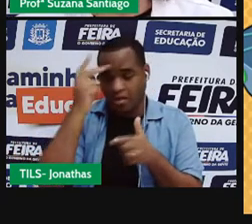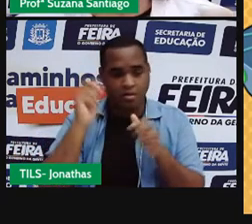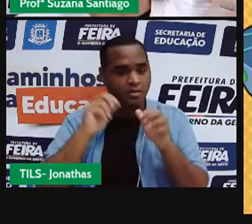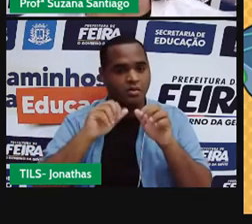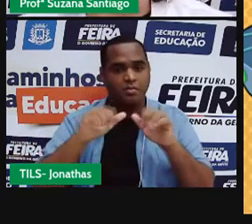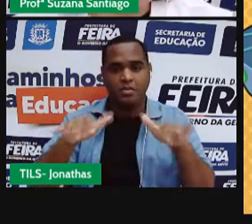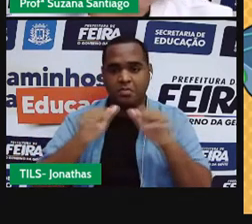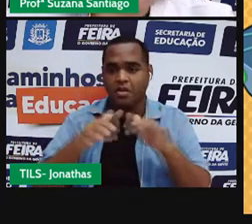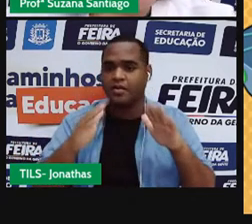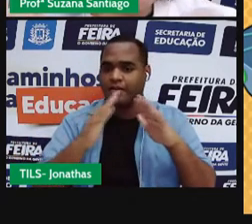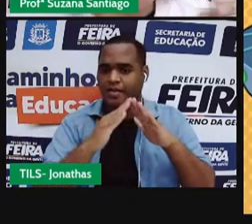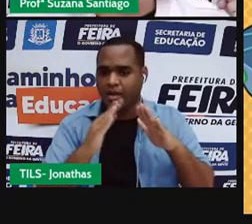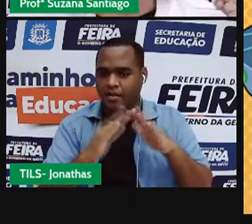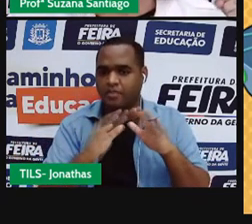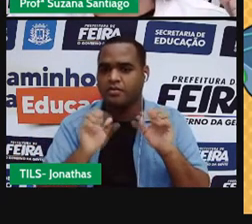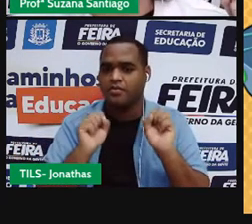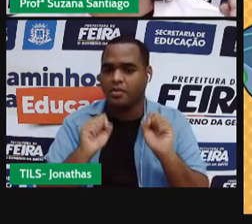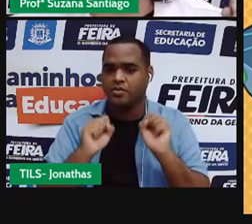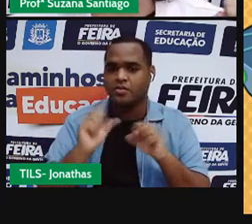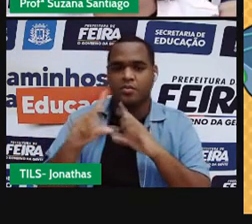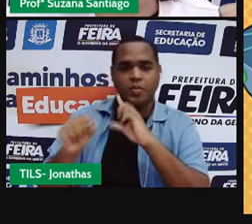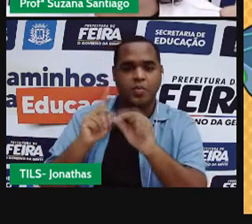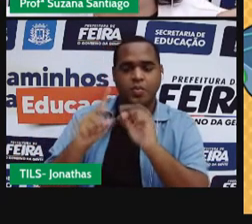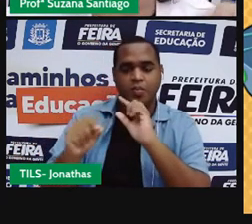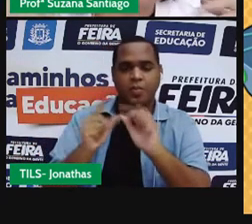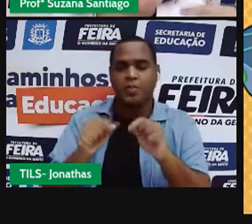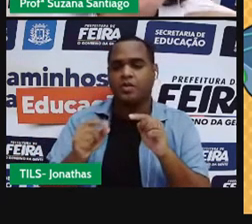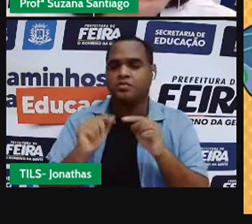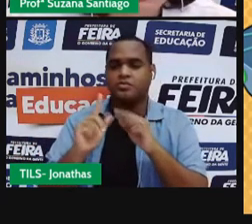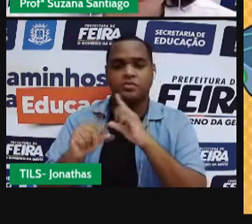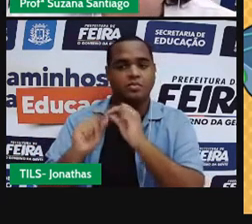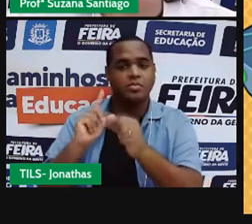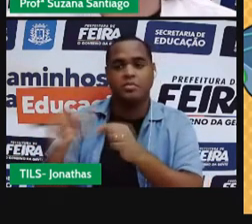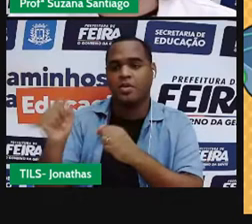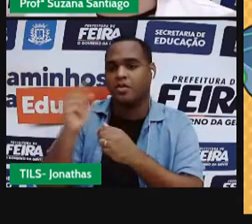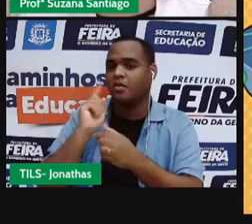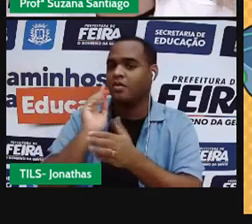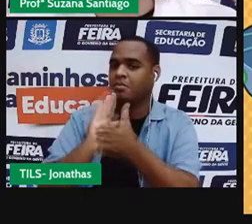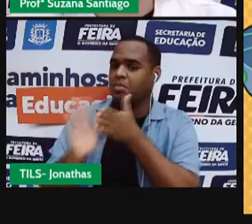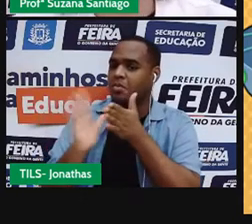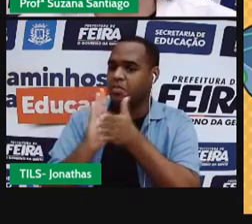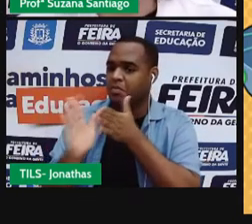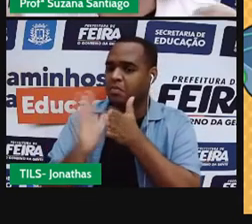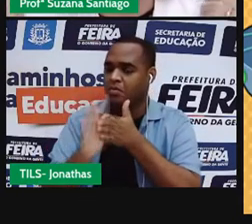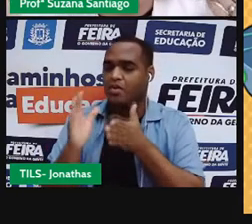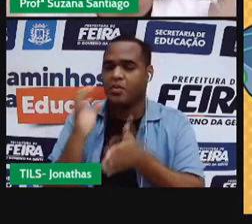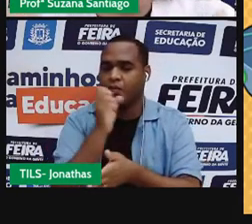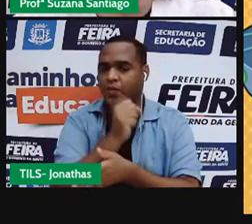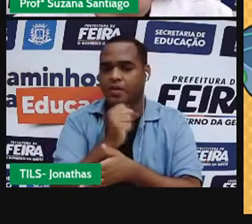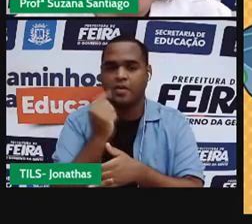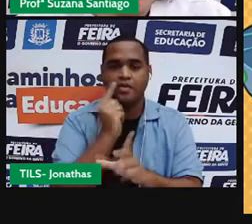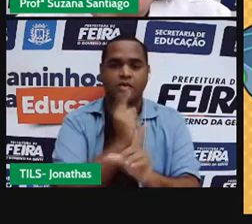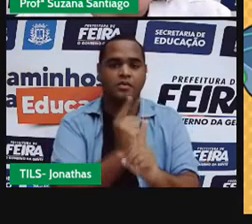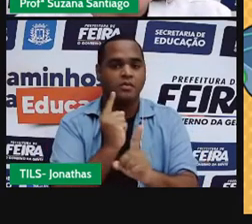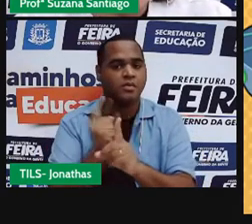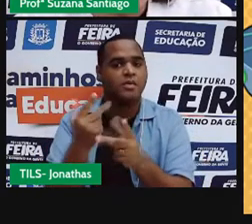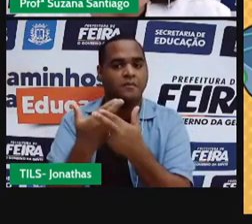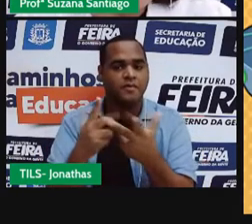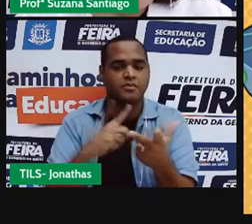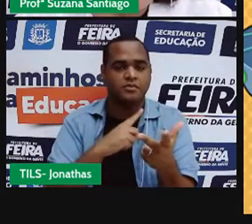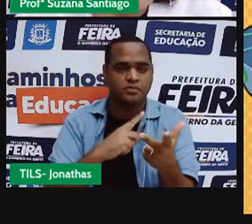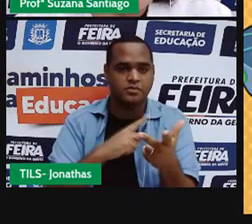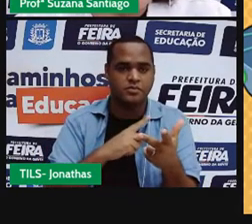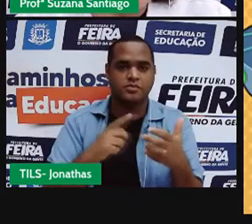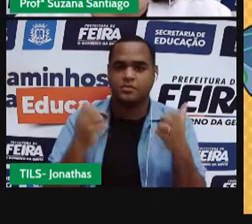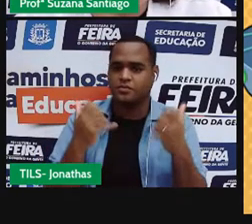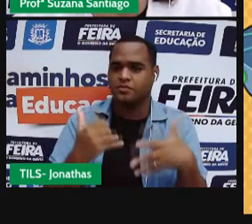e pegar suas coisas desesperadamente e sair correndo, preocupado, porque acharam realmente que era uma